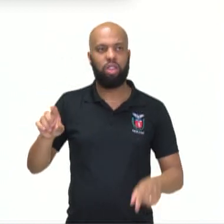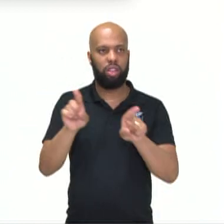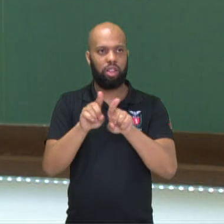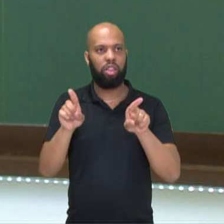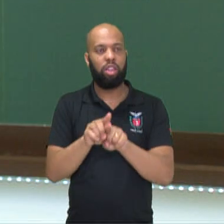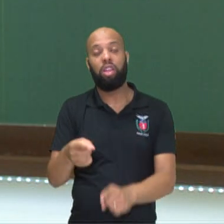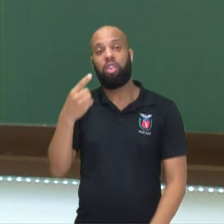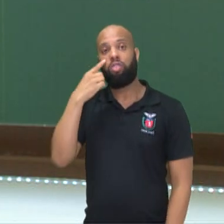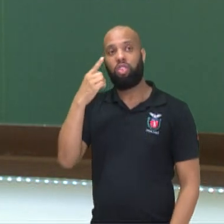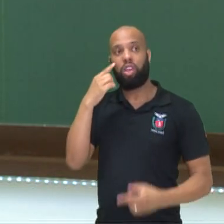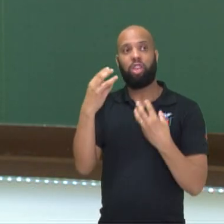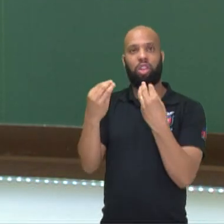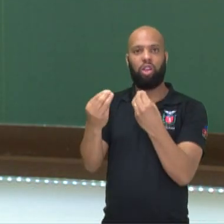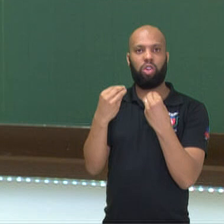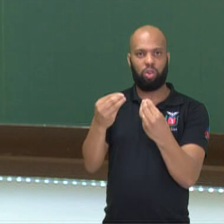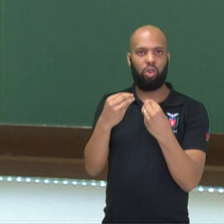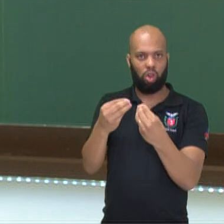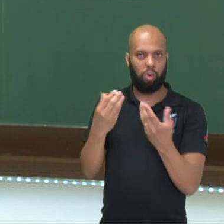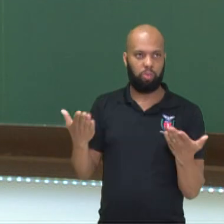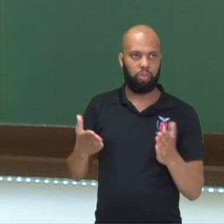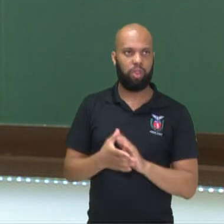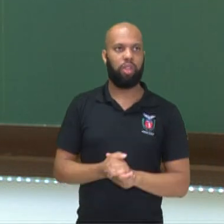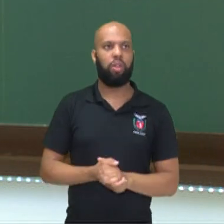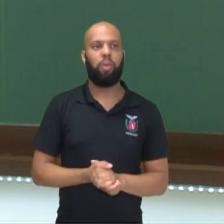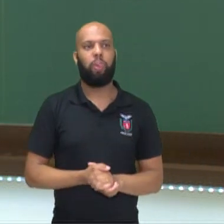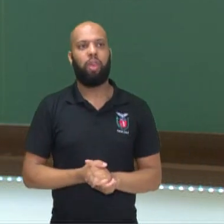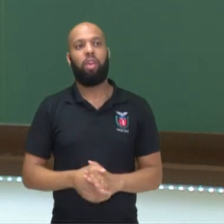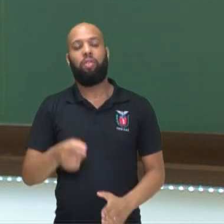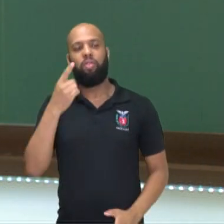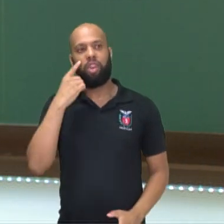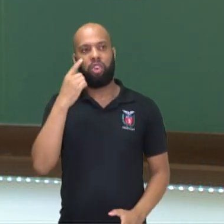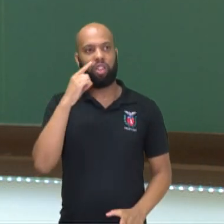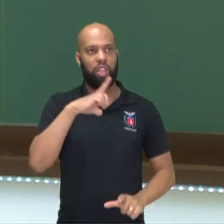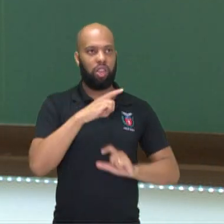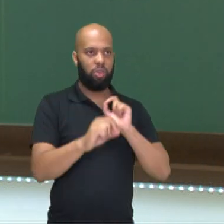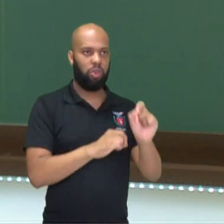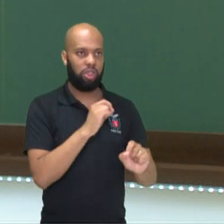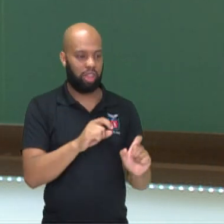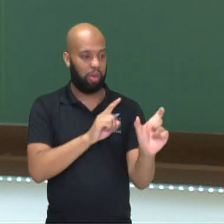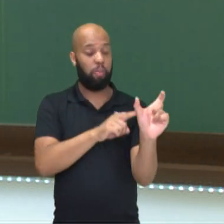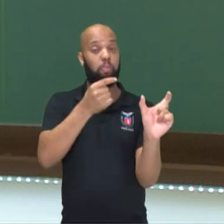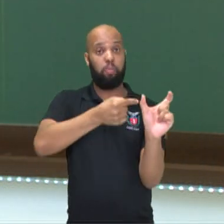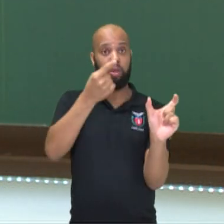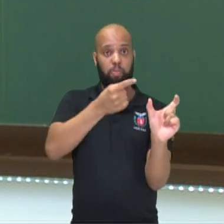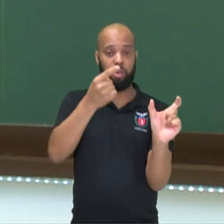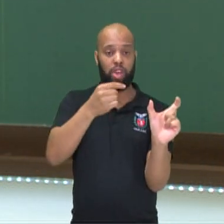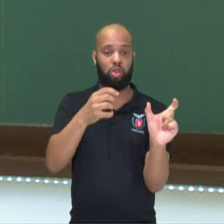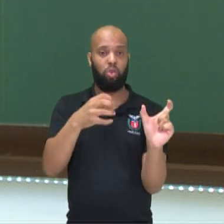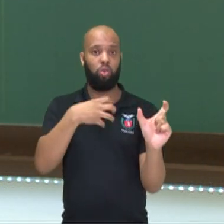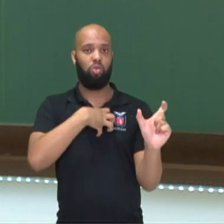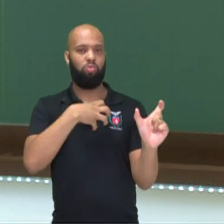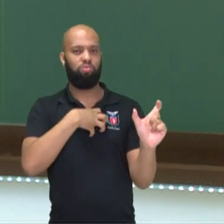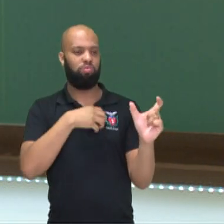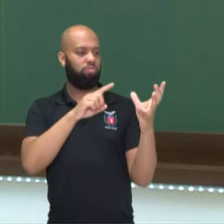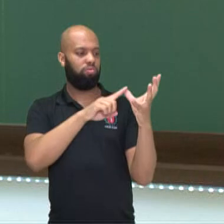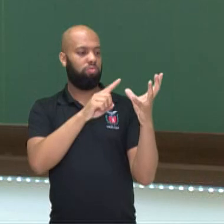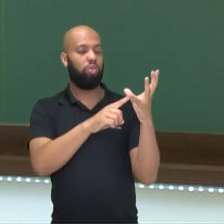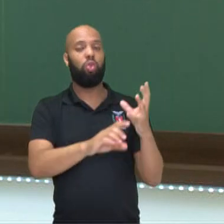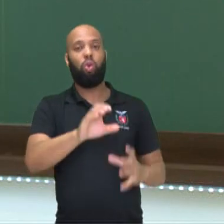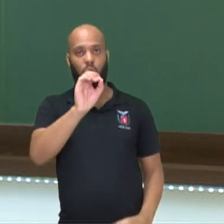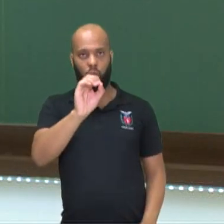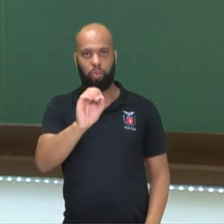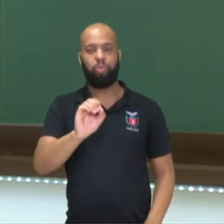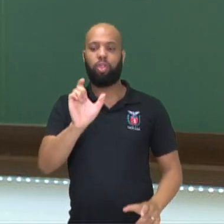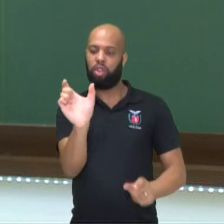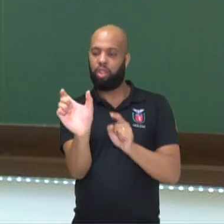como termina o prefixo. O prefixo termina com o radical começa com A.